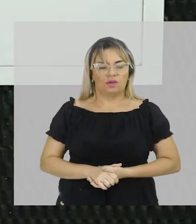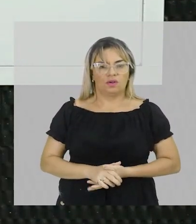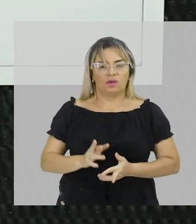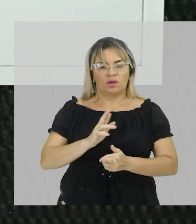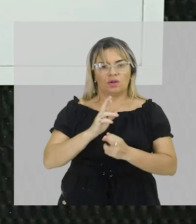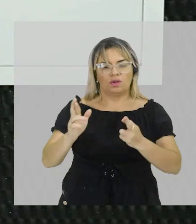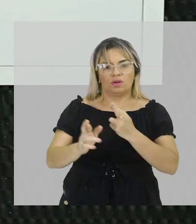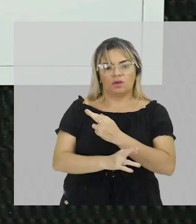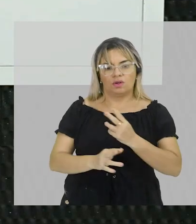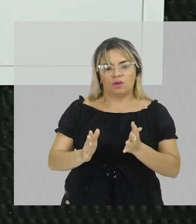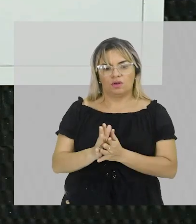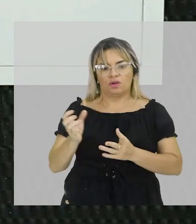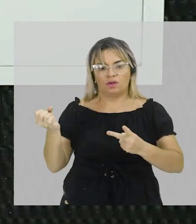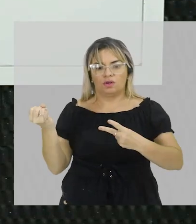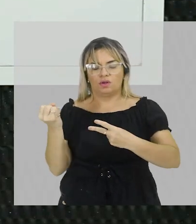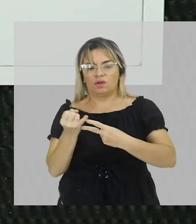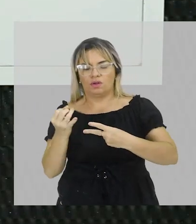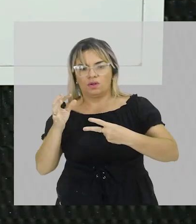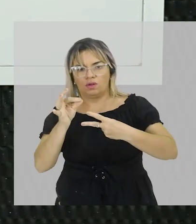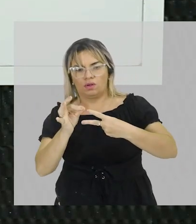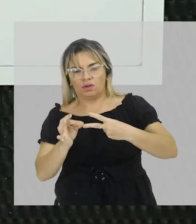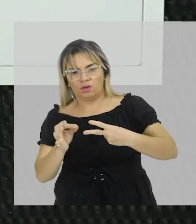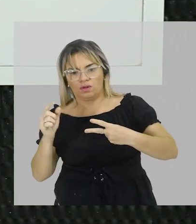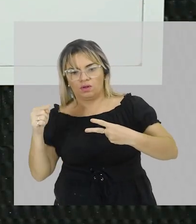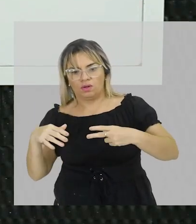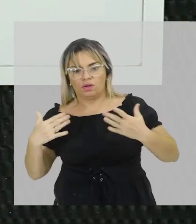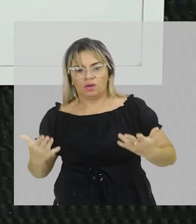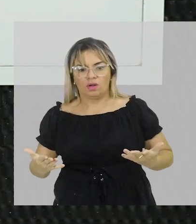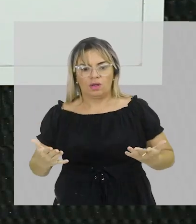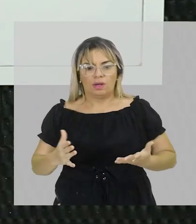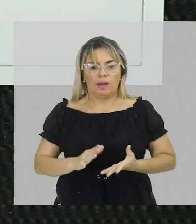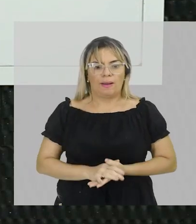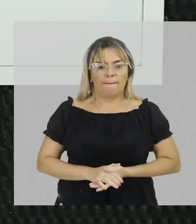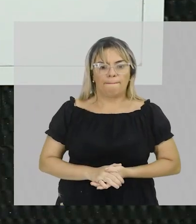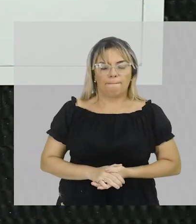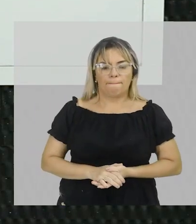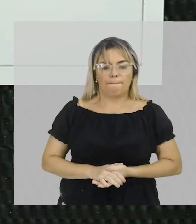envolve polígonos, que envolve aí a questão de